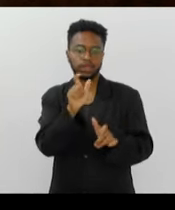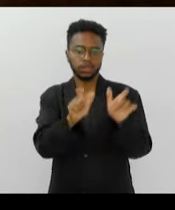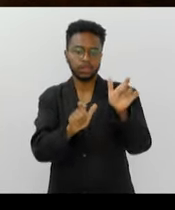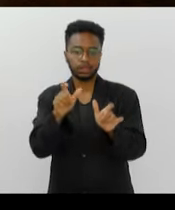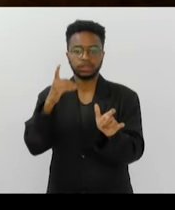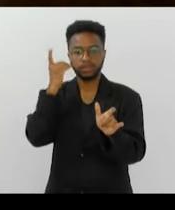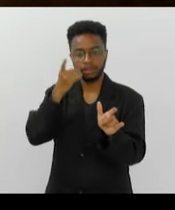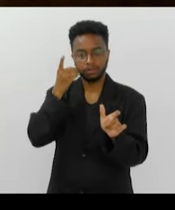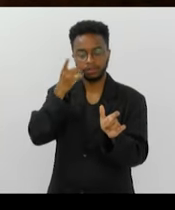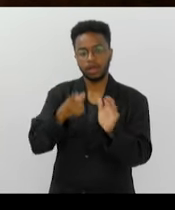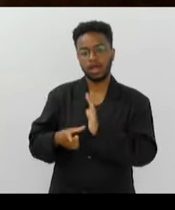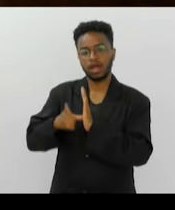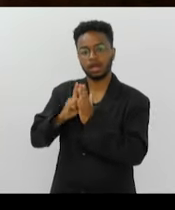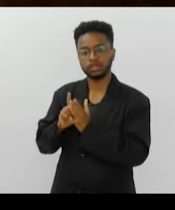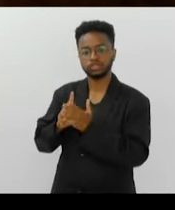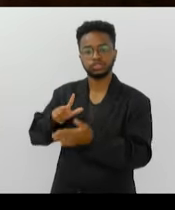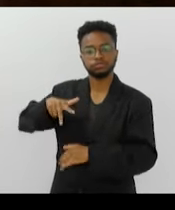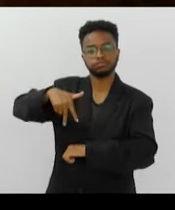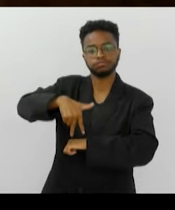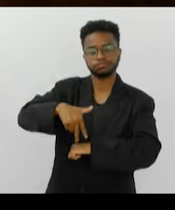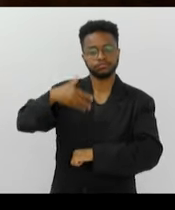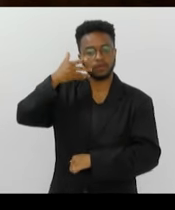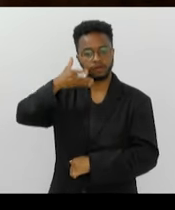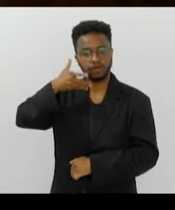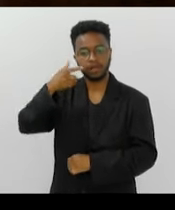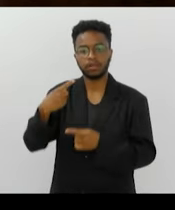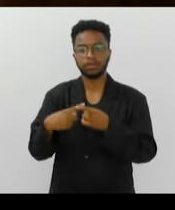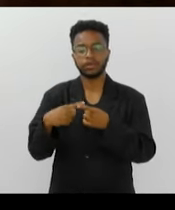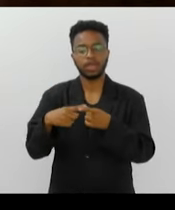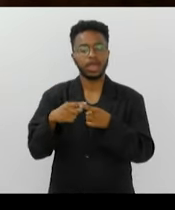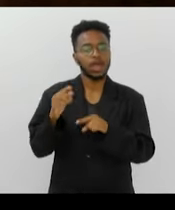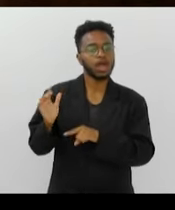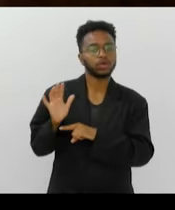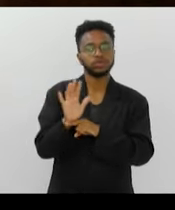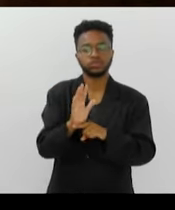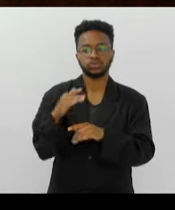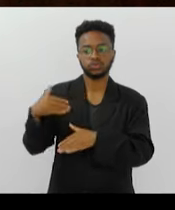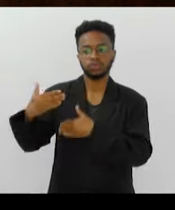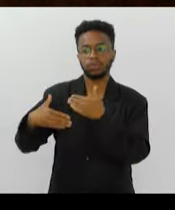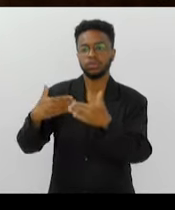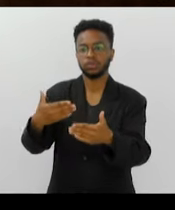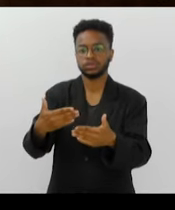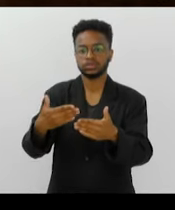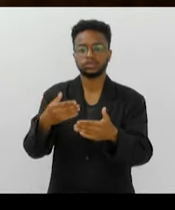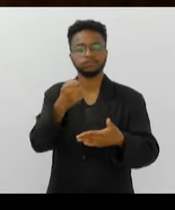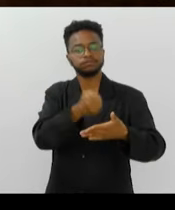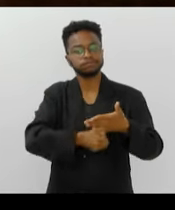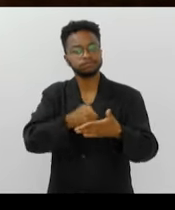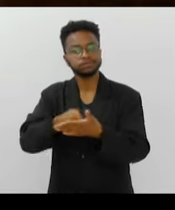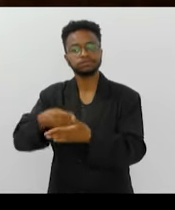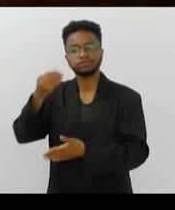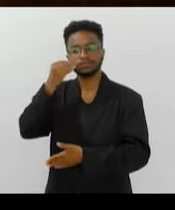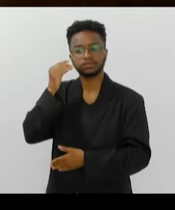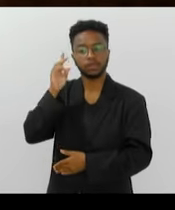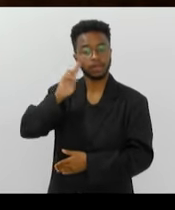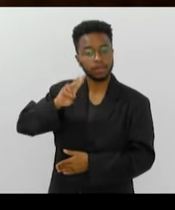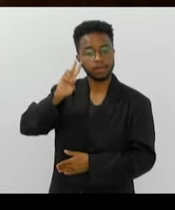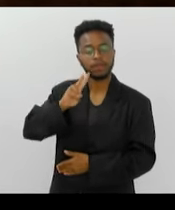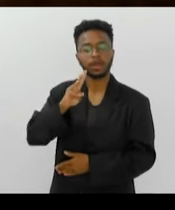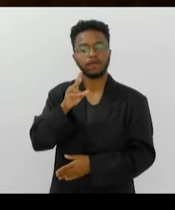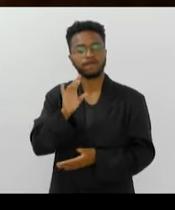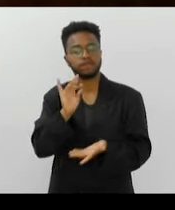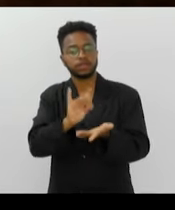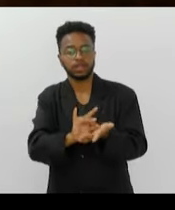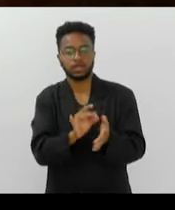já antecederam que contribuíram neste processo permanente na luta por memória verdade